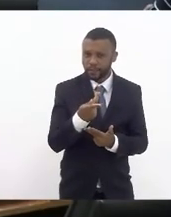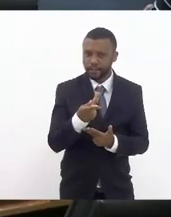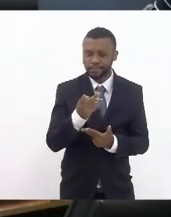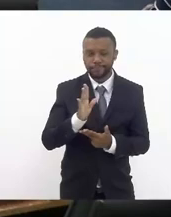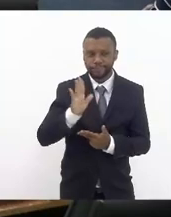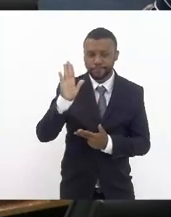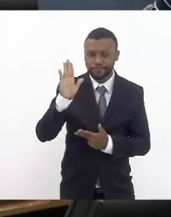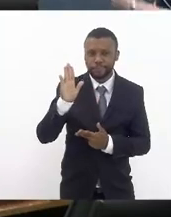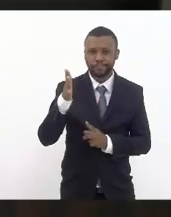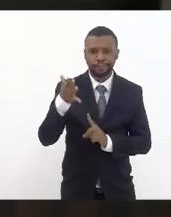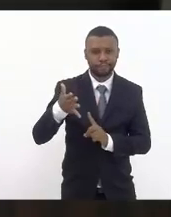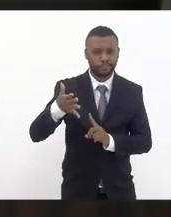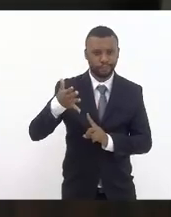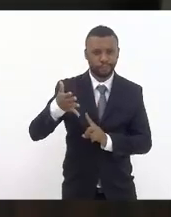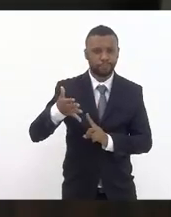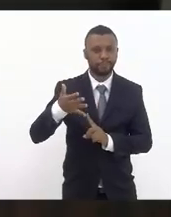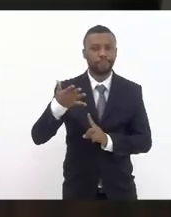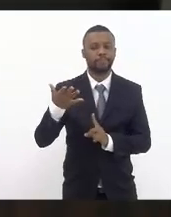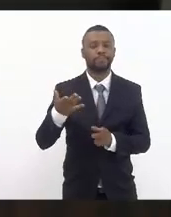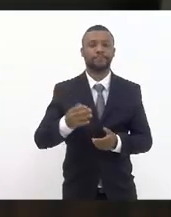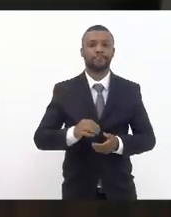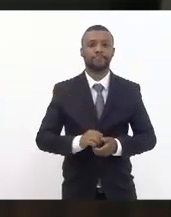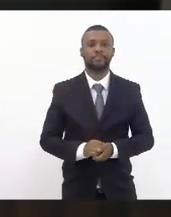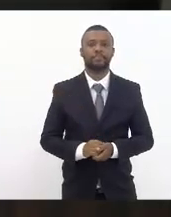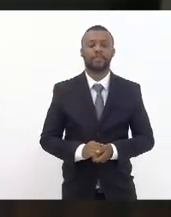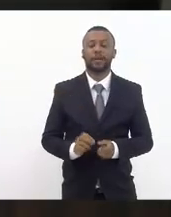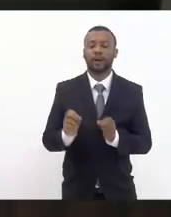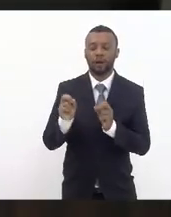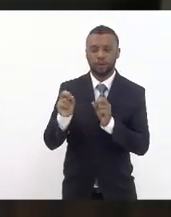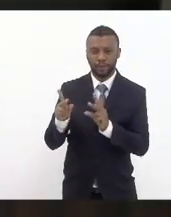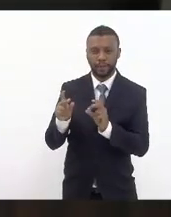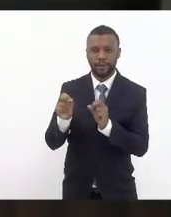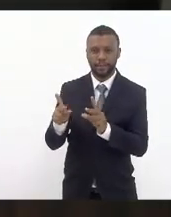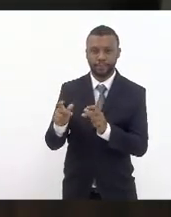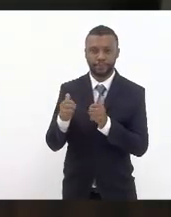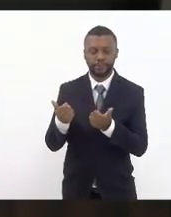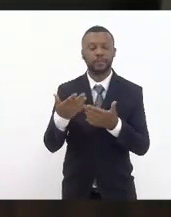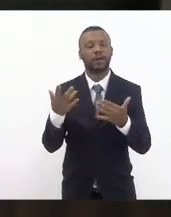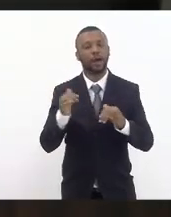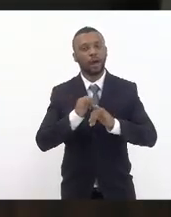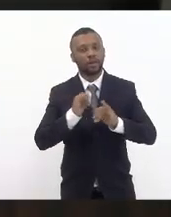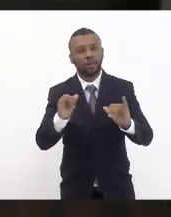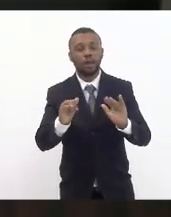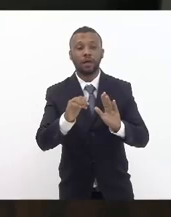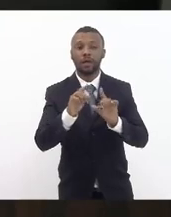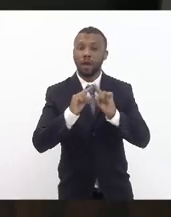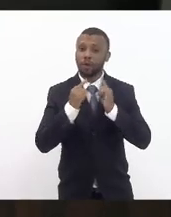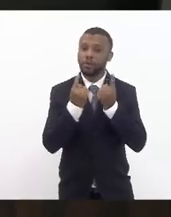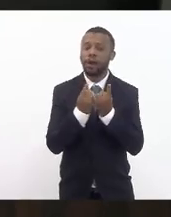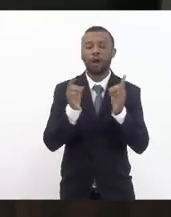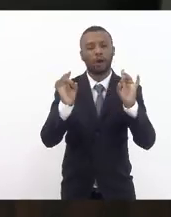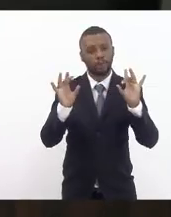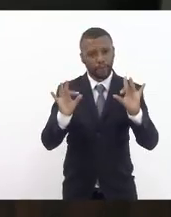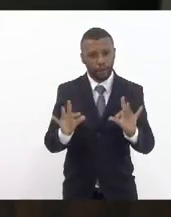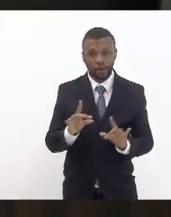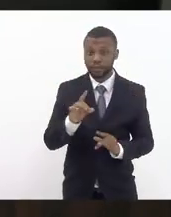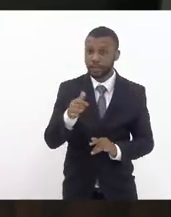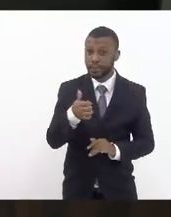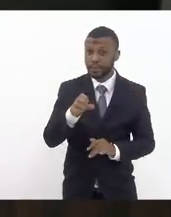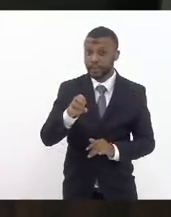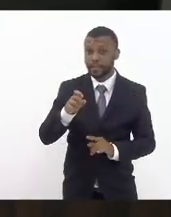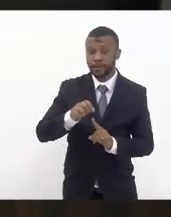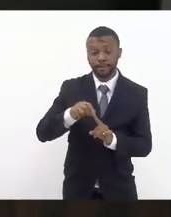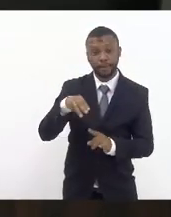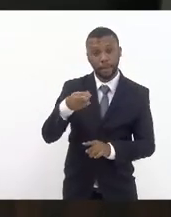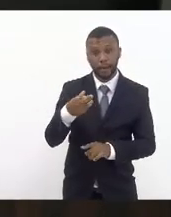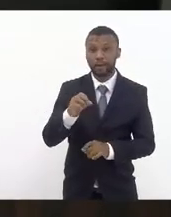Deixa, deputada. Ok. Anuncio, sessão ordinária do dia 15 de março